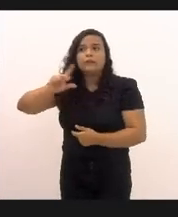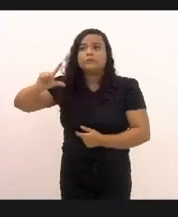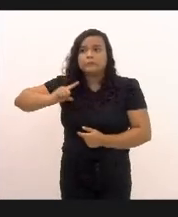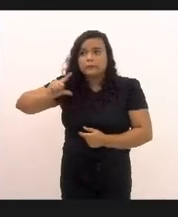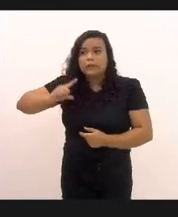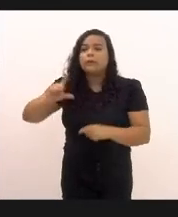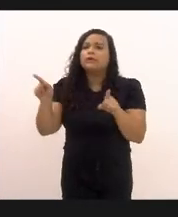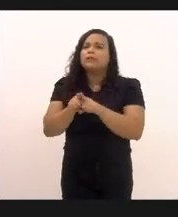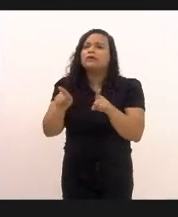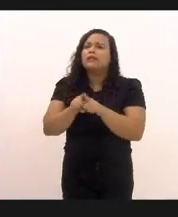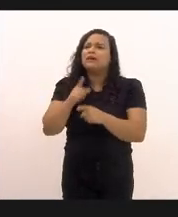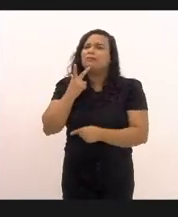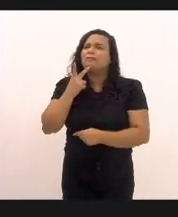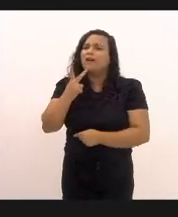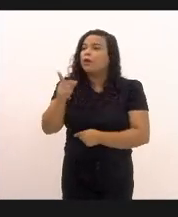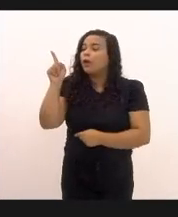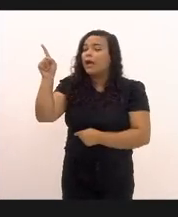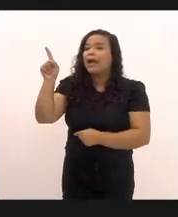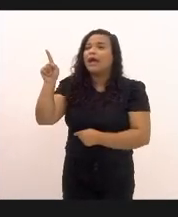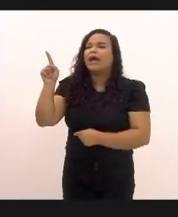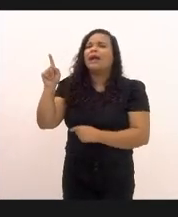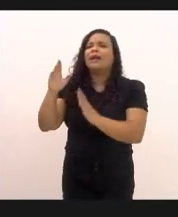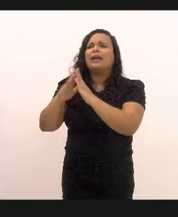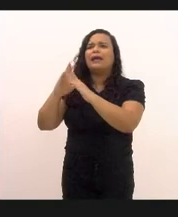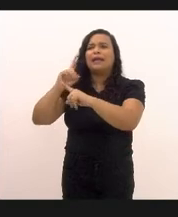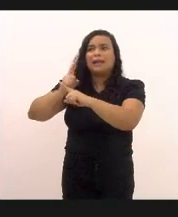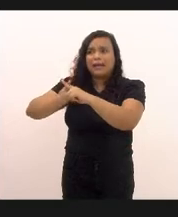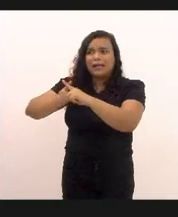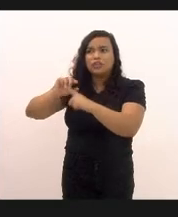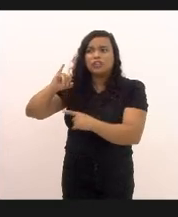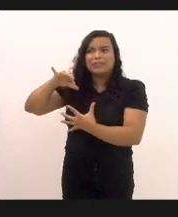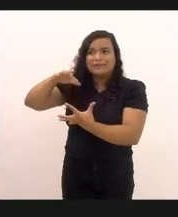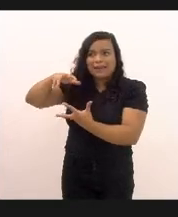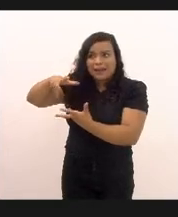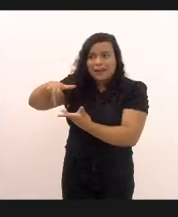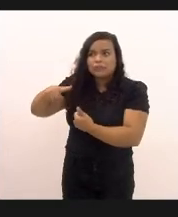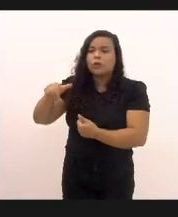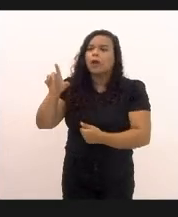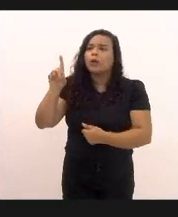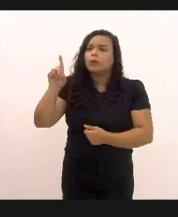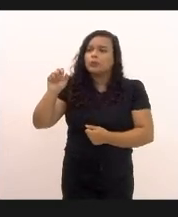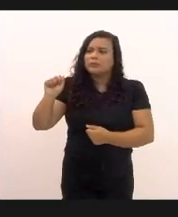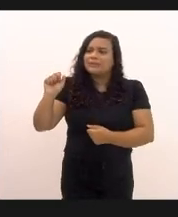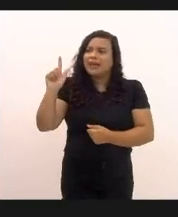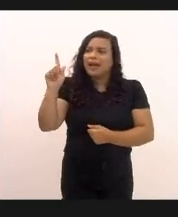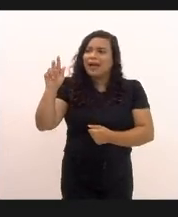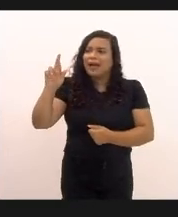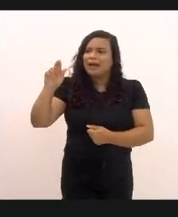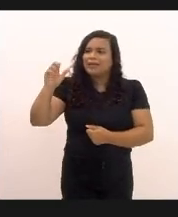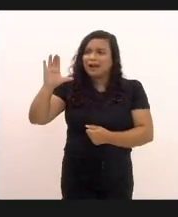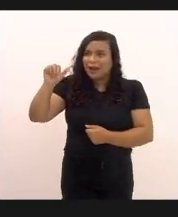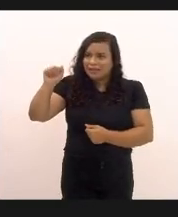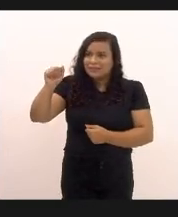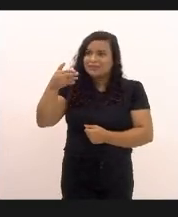chamou a respeitada Igreja Internacional da Graça de Deus, a quem eu sou um dos seus muitos membros,